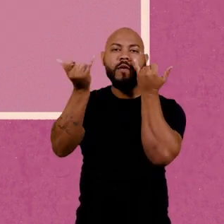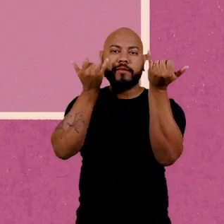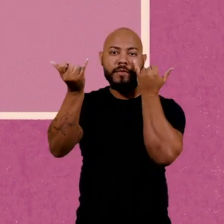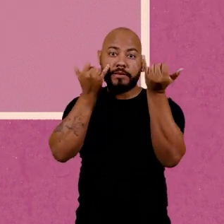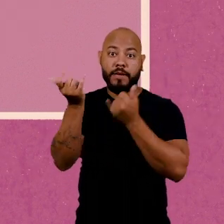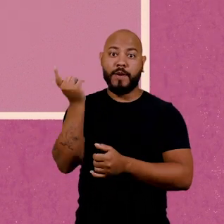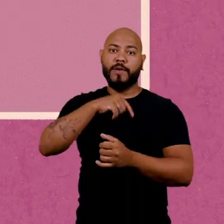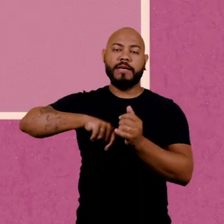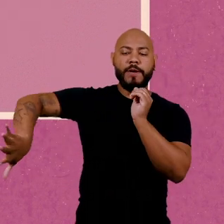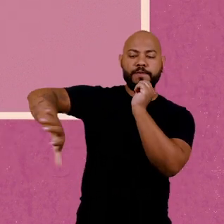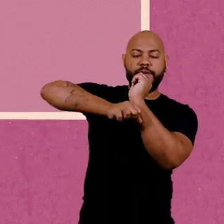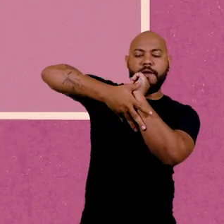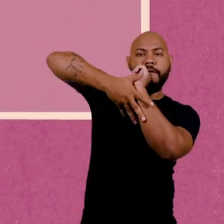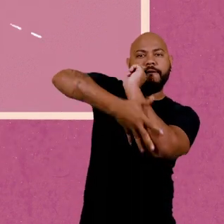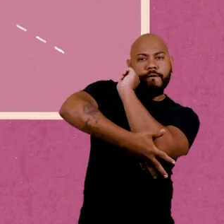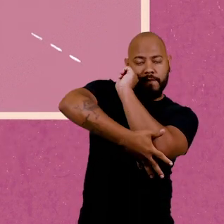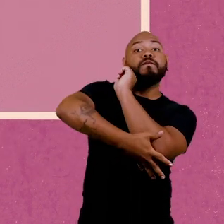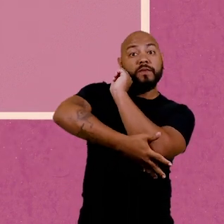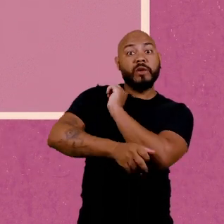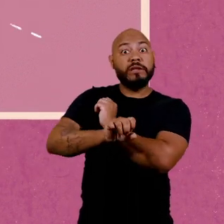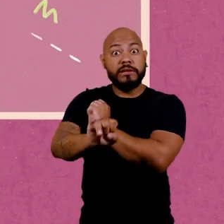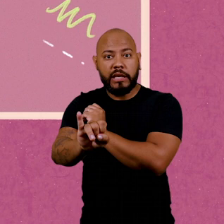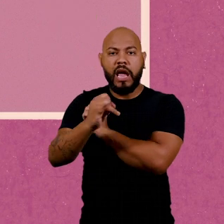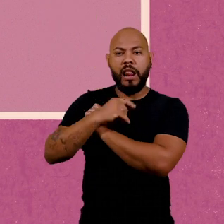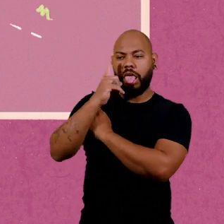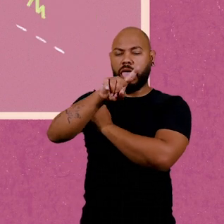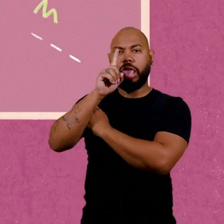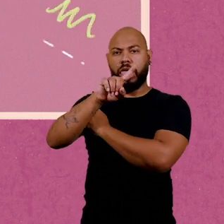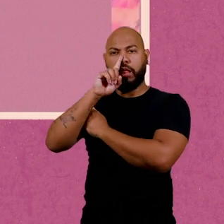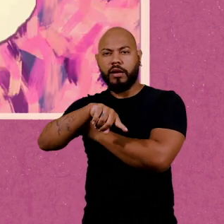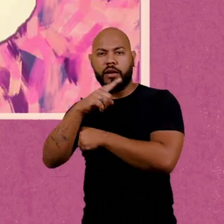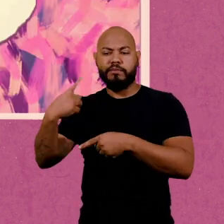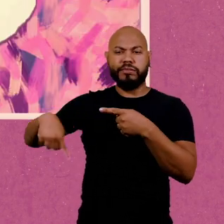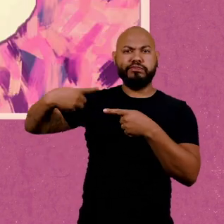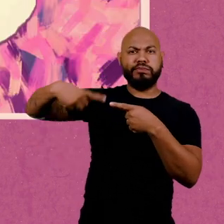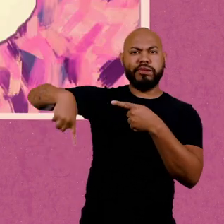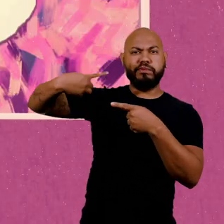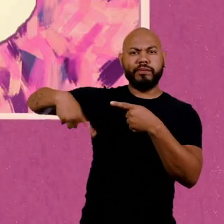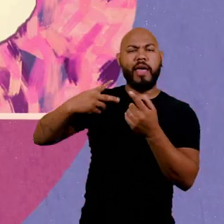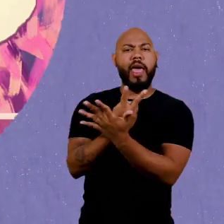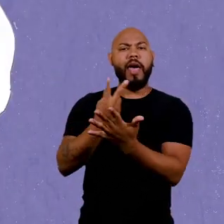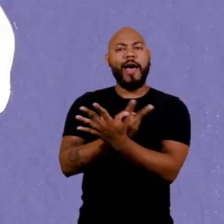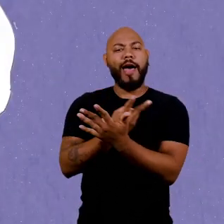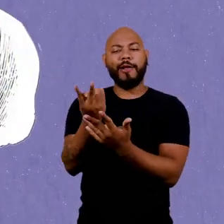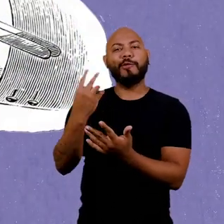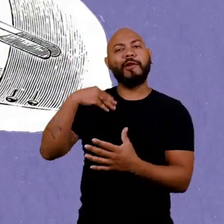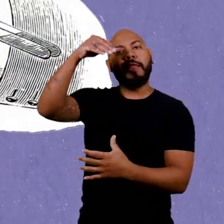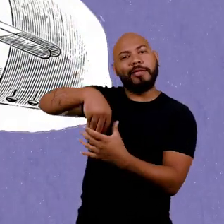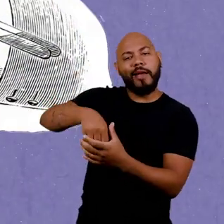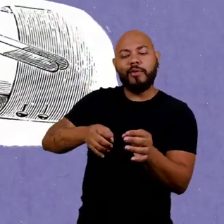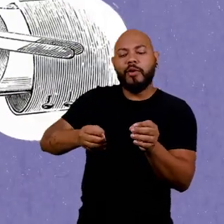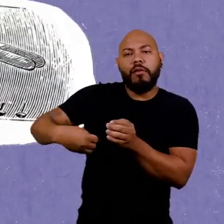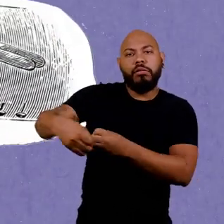formar proteínas, né? Então, esse RNA, quando ele está alterado, ele está sinalizando errado dentro da célula. Então, a gente pegou esse RNA